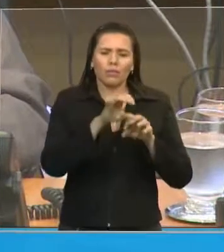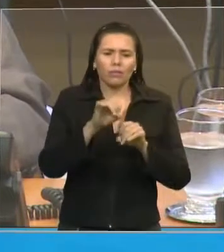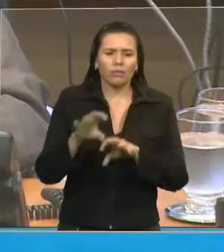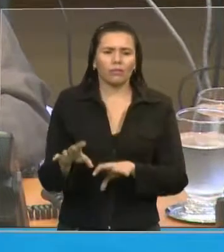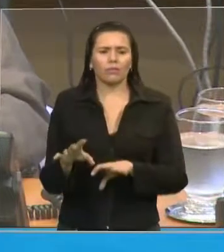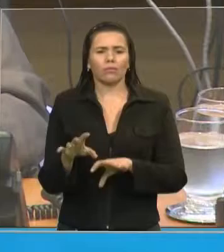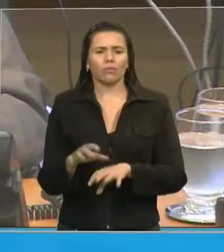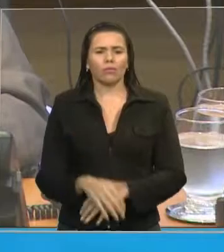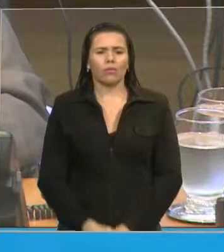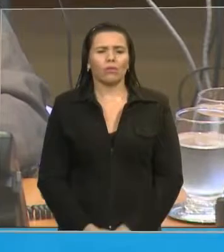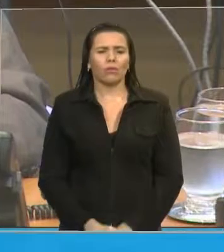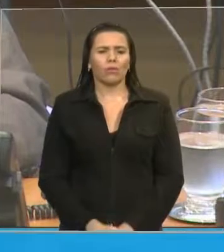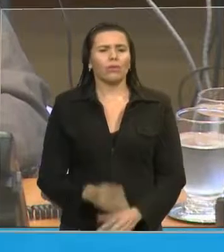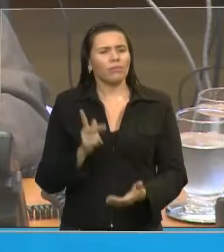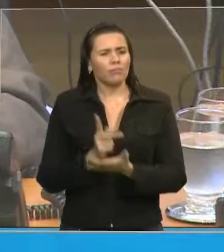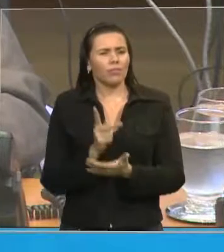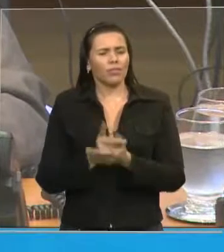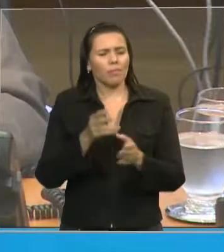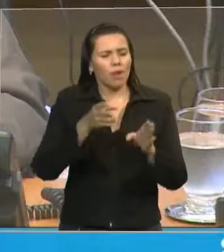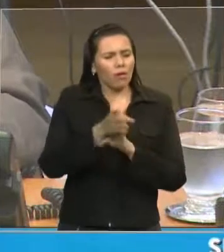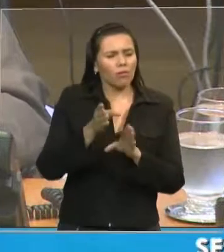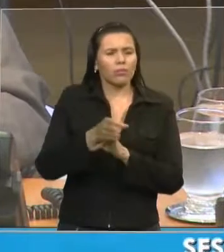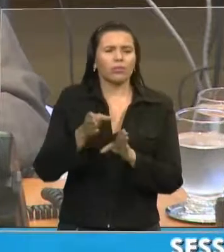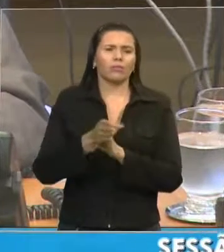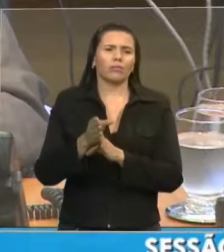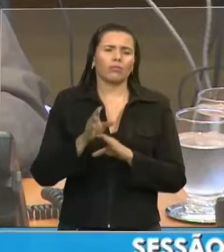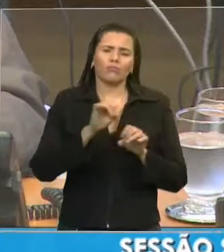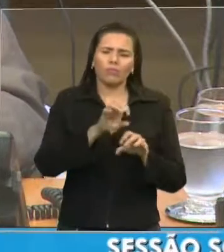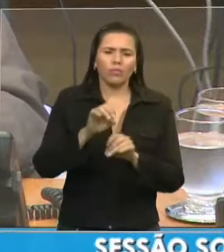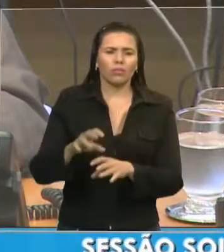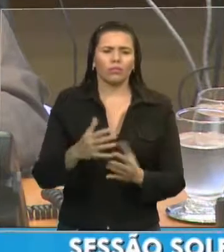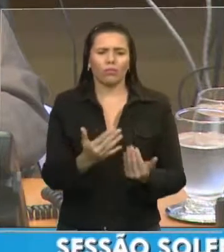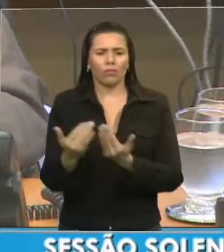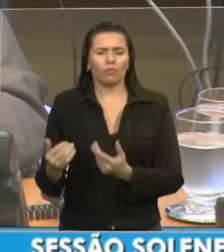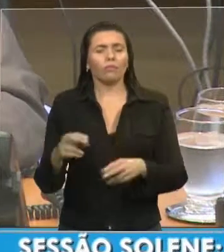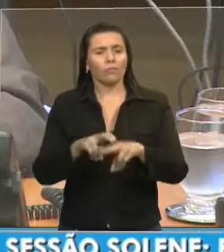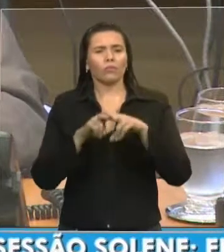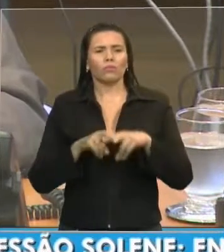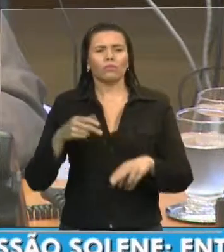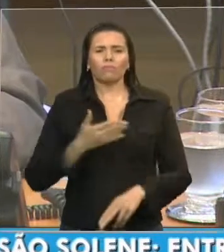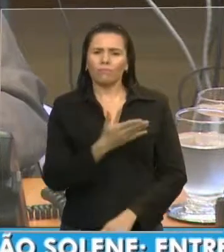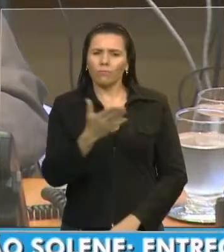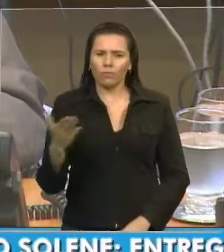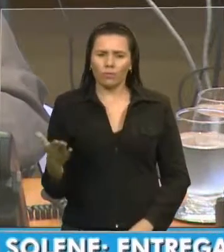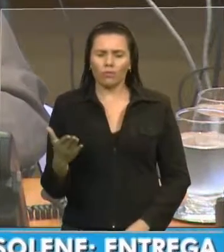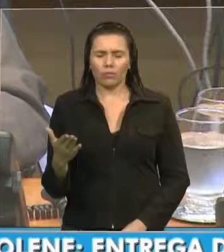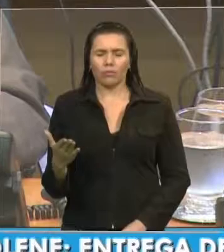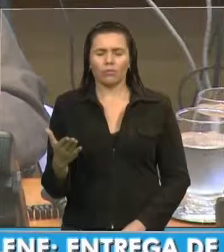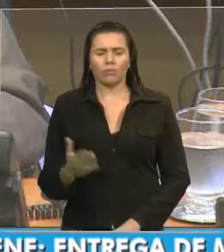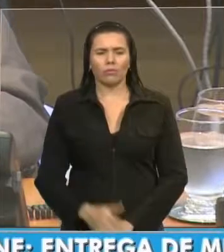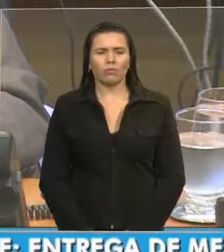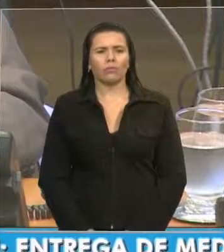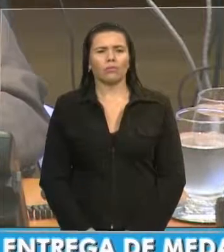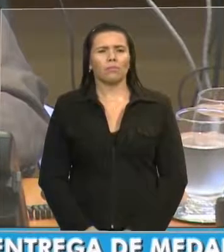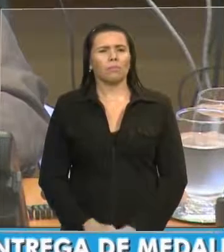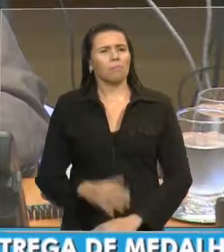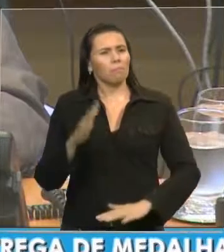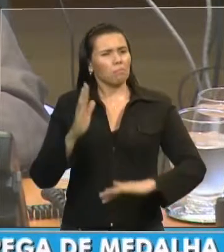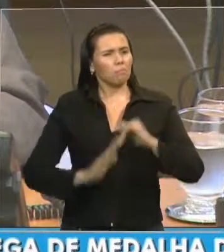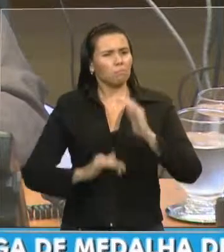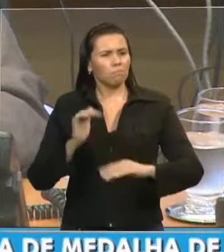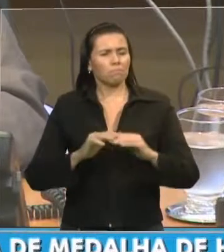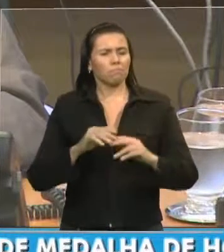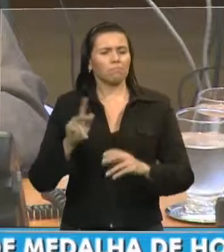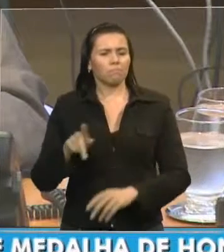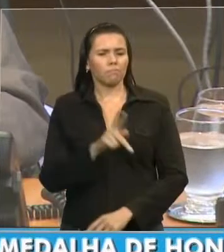e exemplo. Concito nesta oportunidade a todos que fazem educação, do diretor ao porteiro,